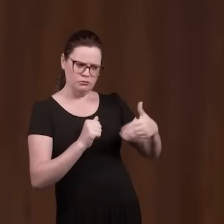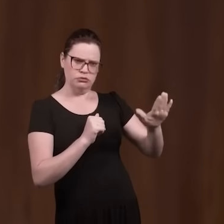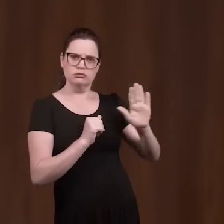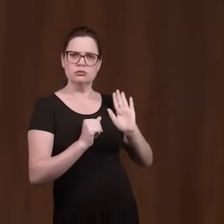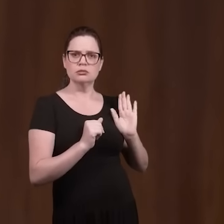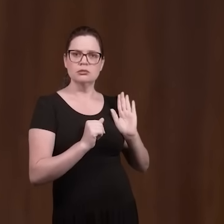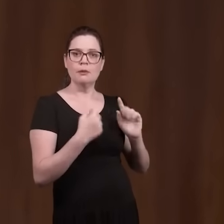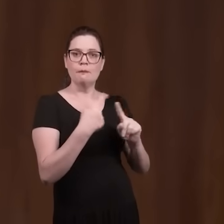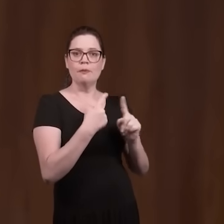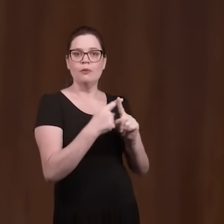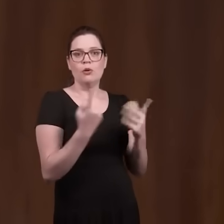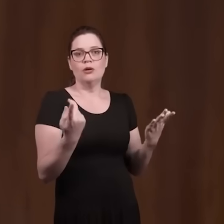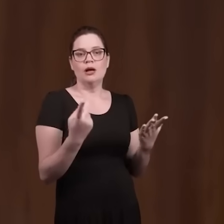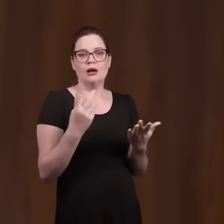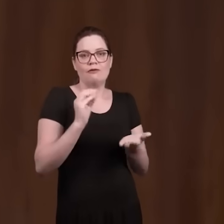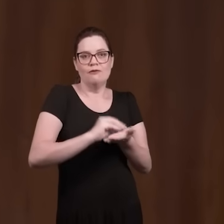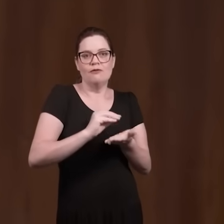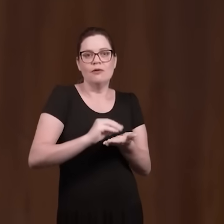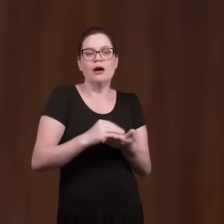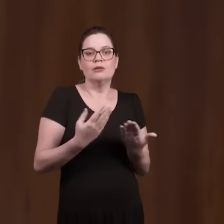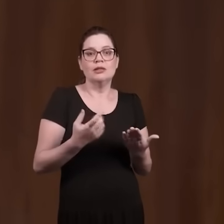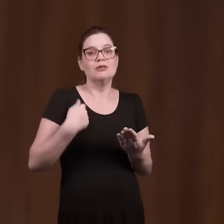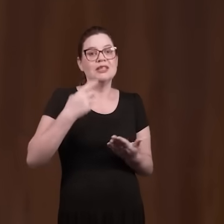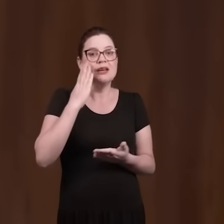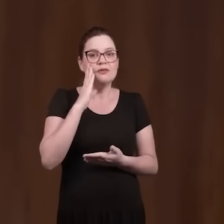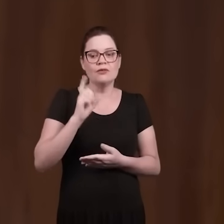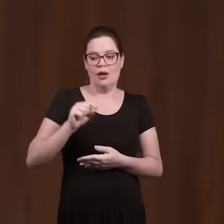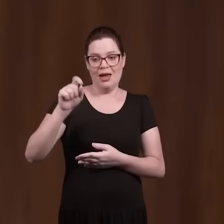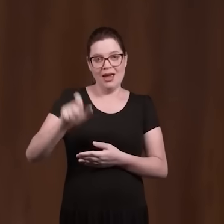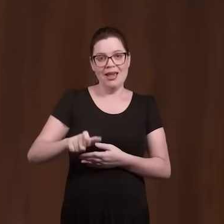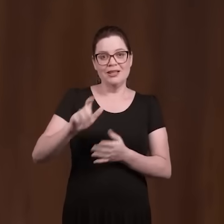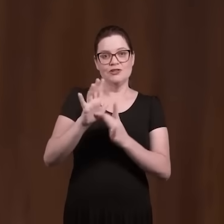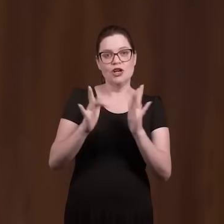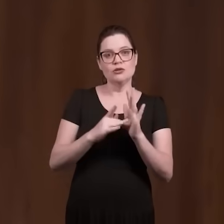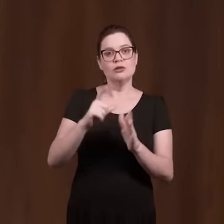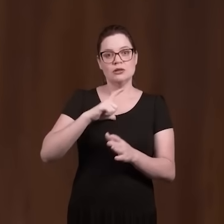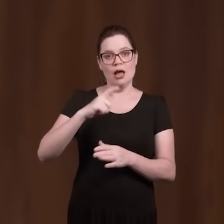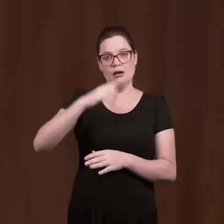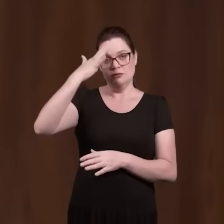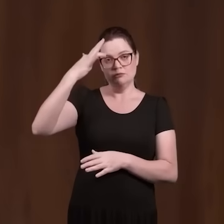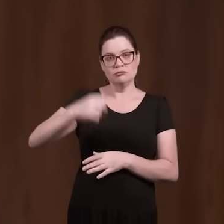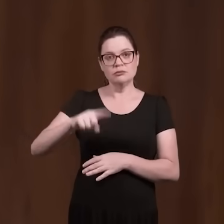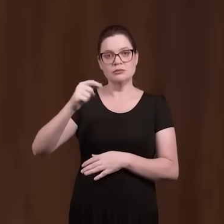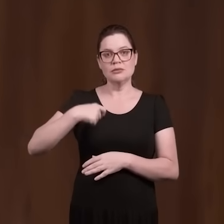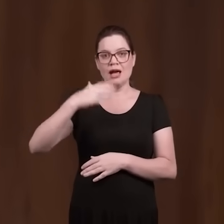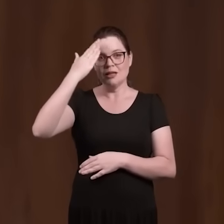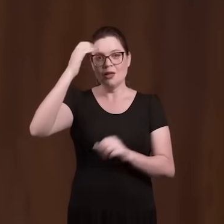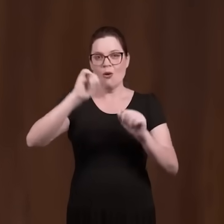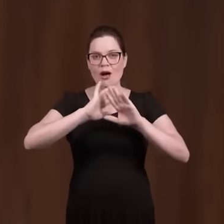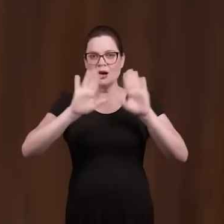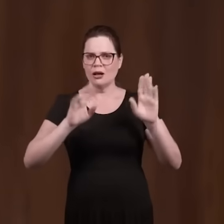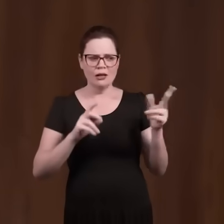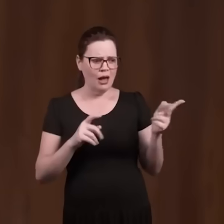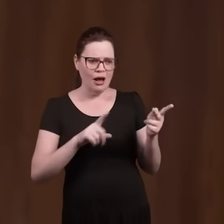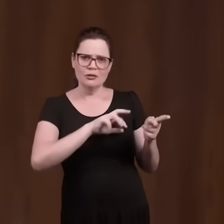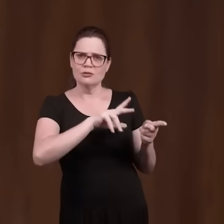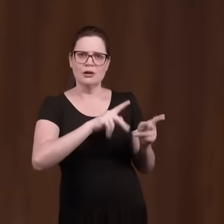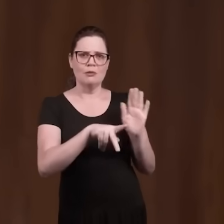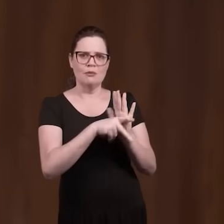a importância, porque naquele momento ali, Marcelo, é uma coisa que nós podemos falar depois, junto com